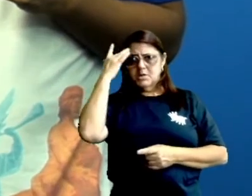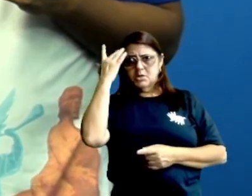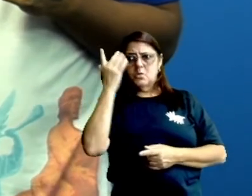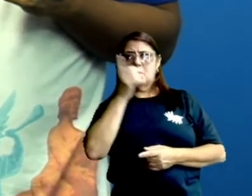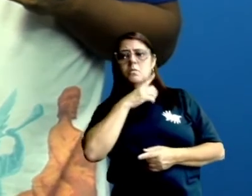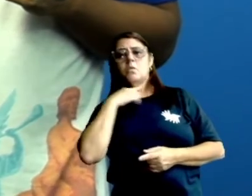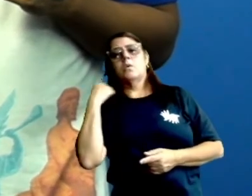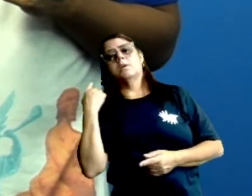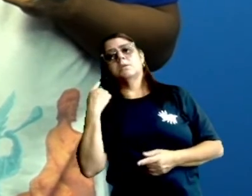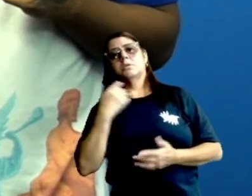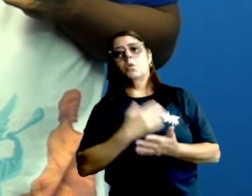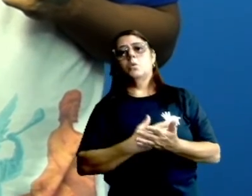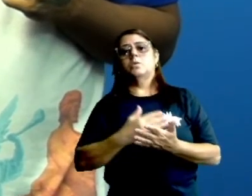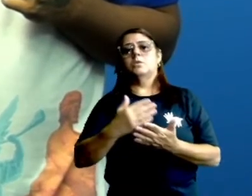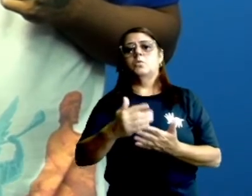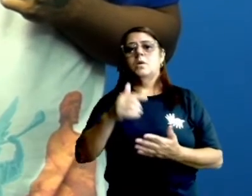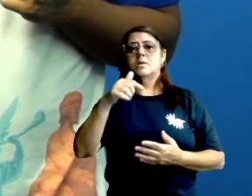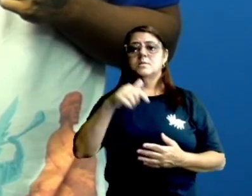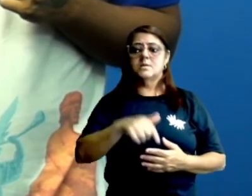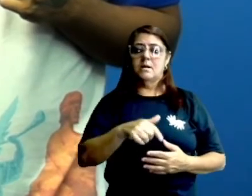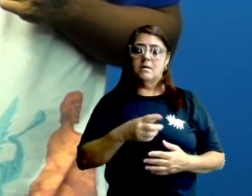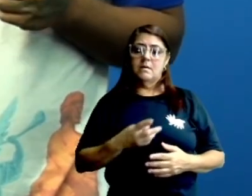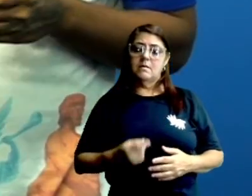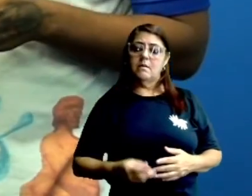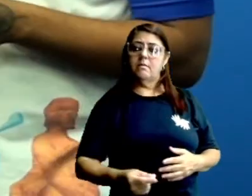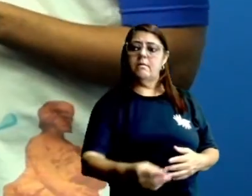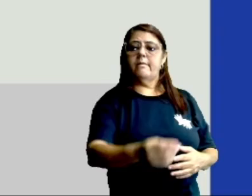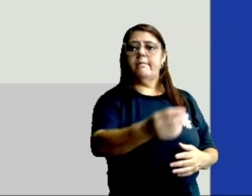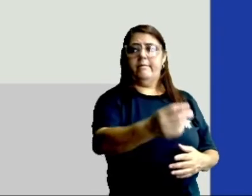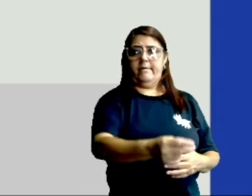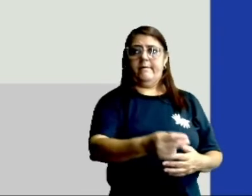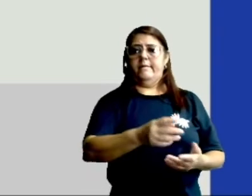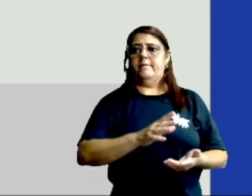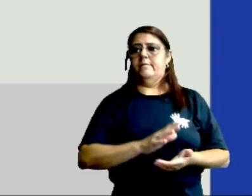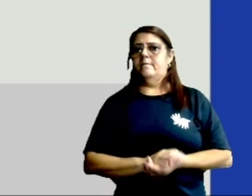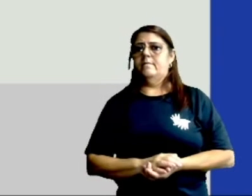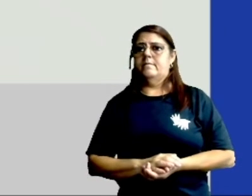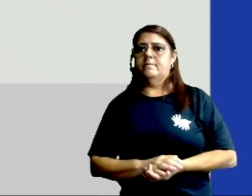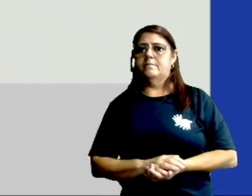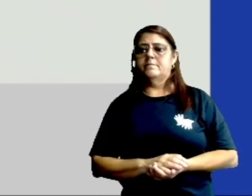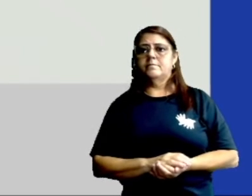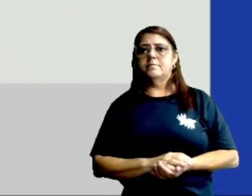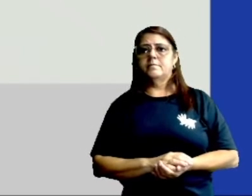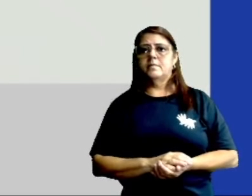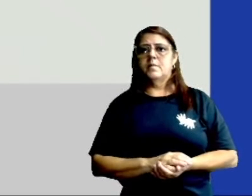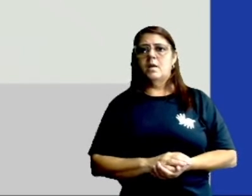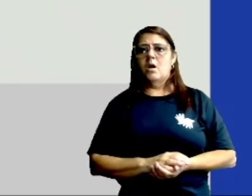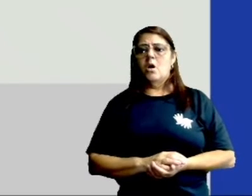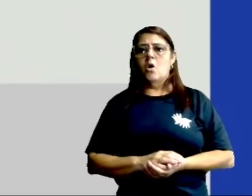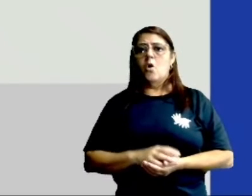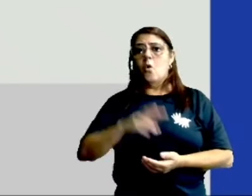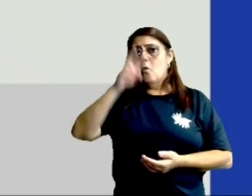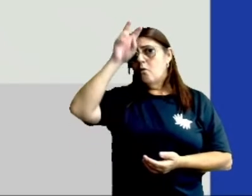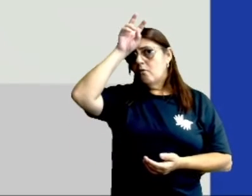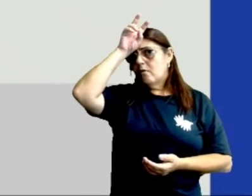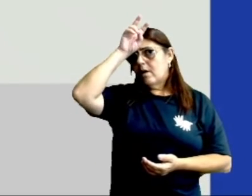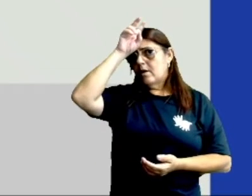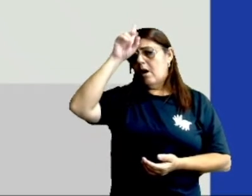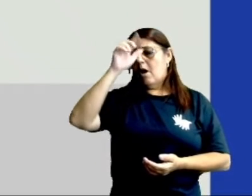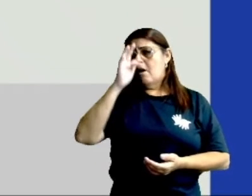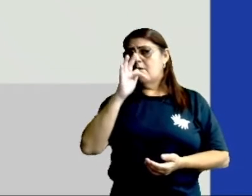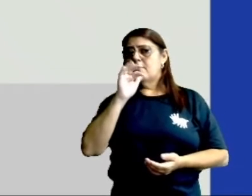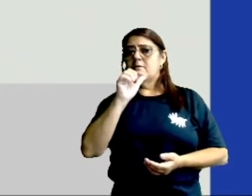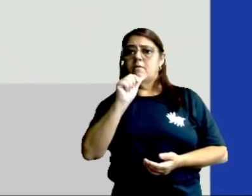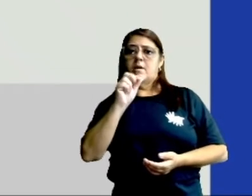ela continuasse a sua vida a sua caminhada na eternidade tá Bom vamos lá então o farol ele tem uma